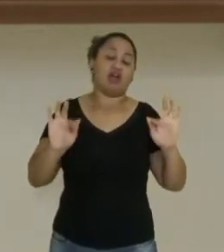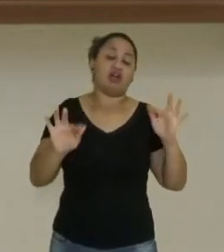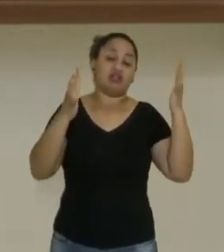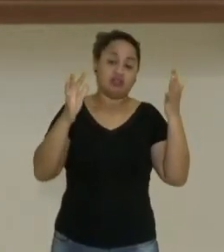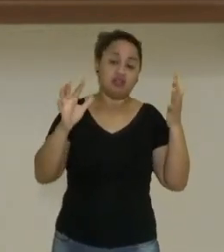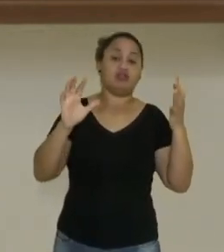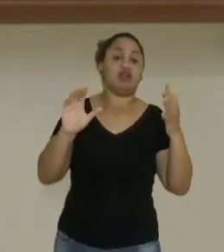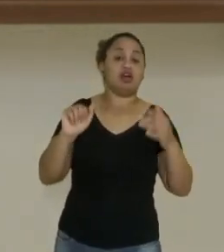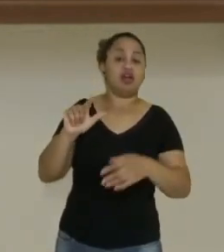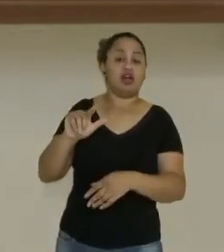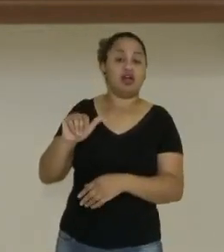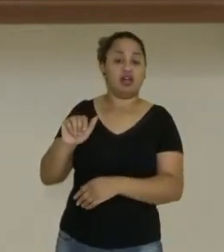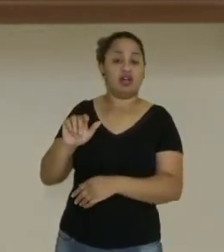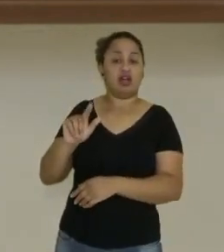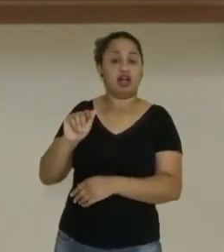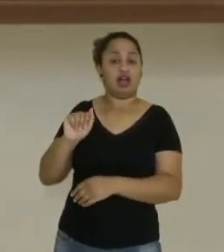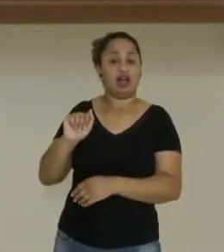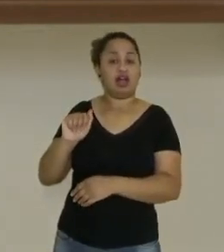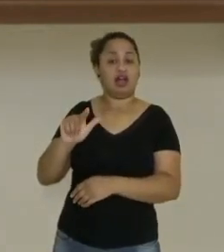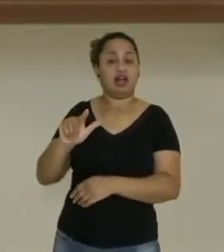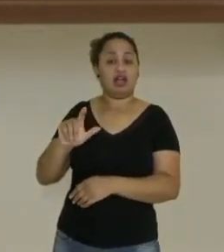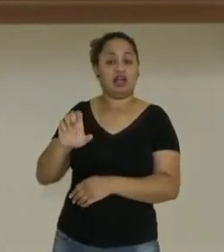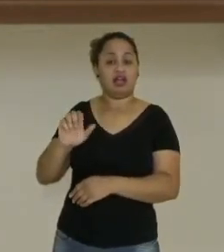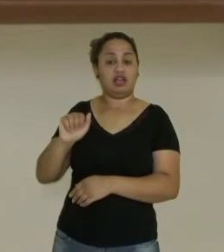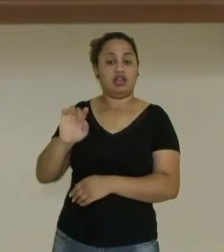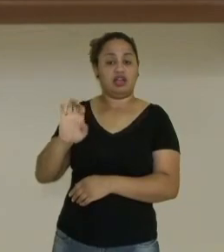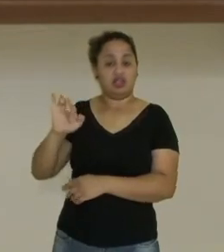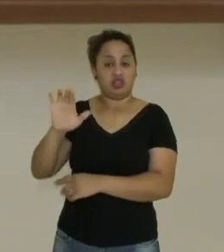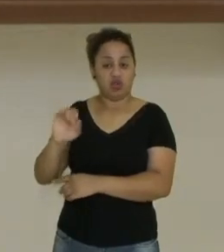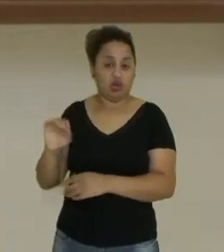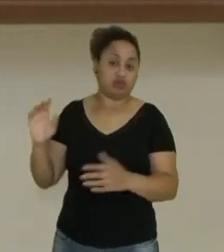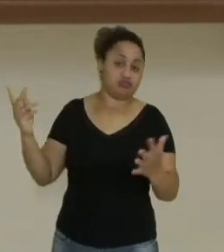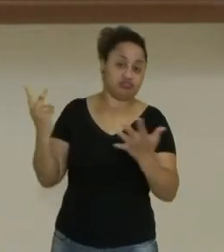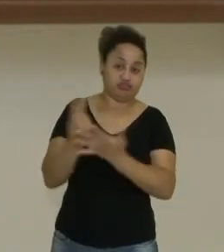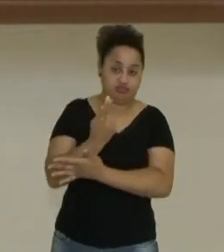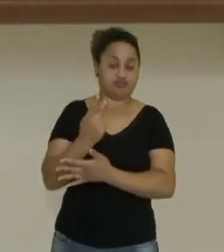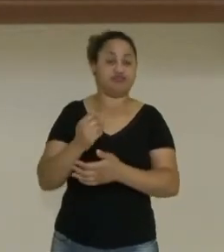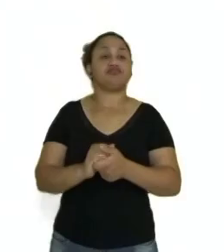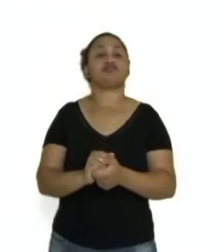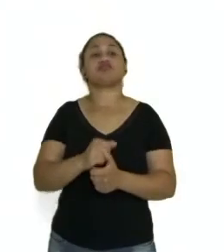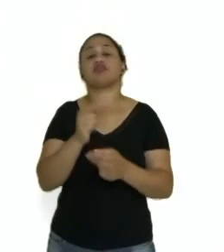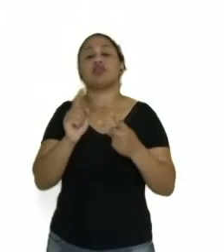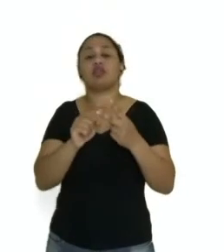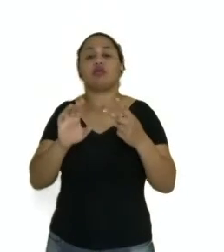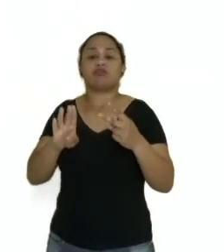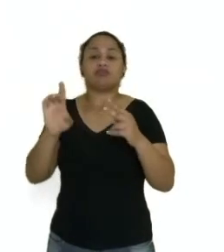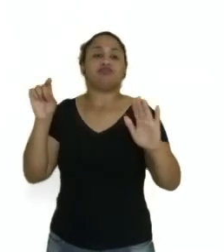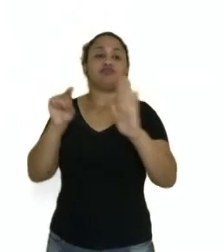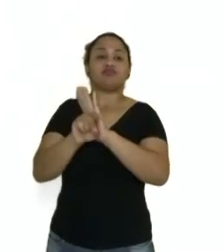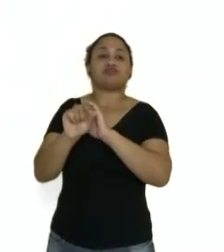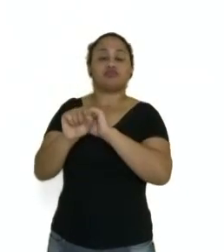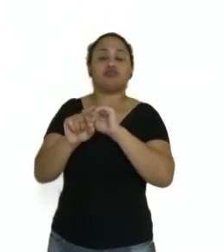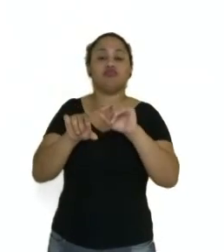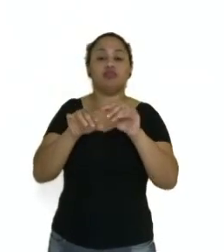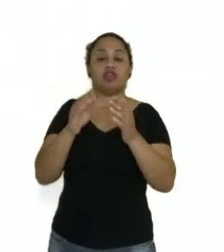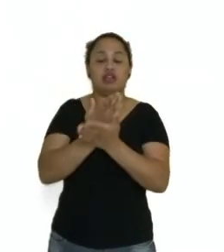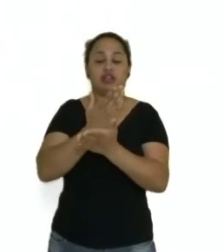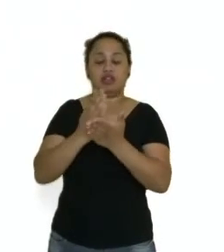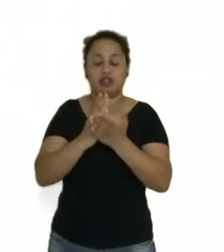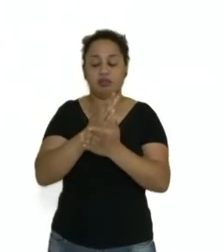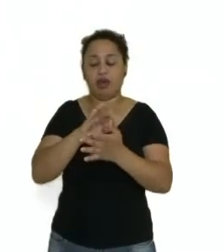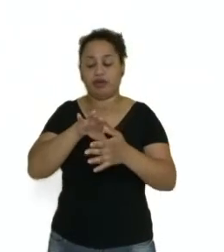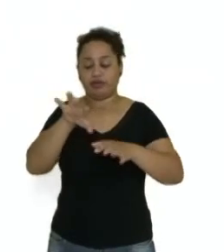fenômeno aleatório. Concorda comigo? E na letra B, o que ele perguntou? Ele separa as cartas em